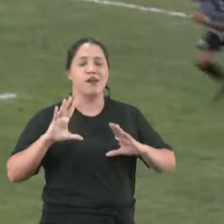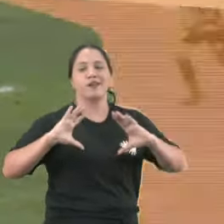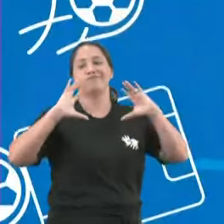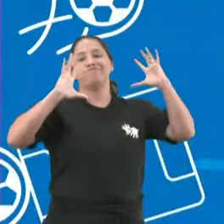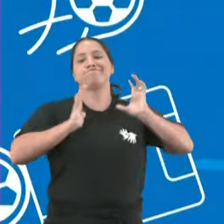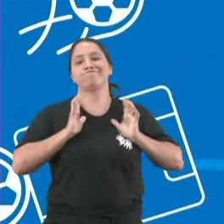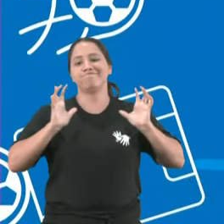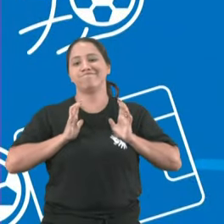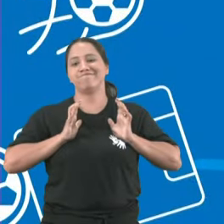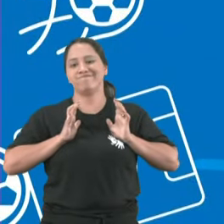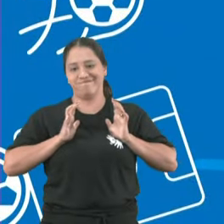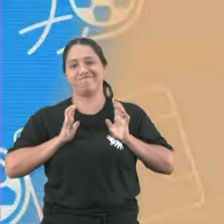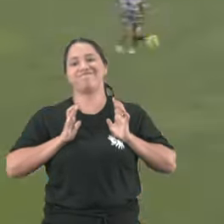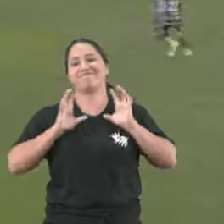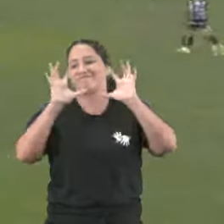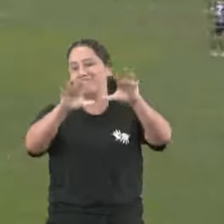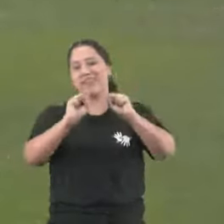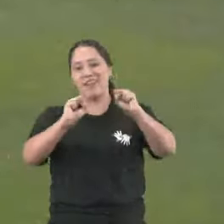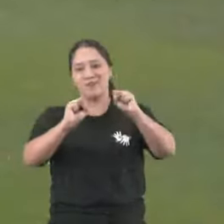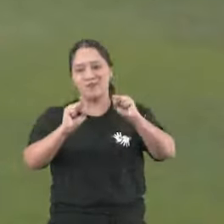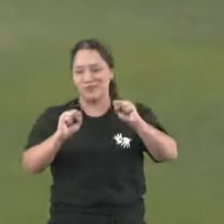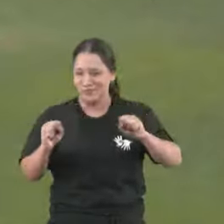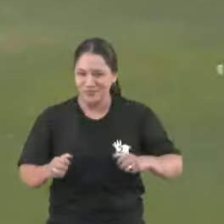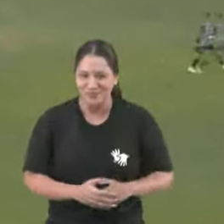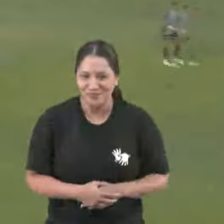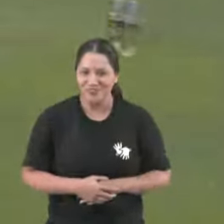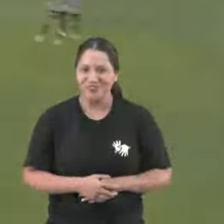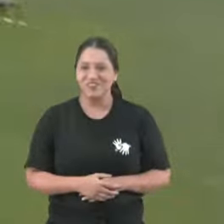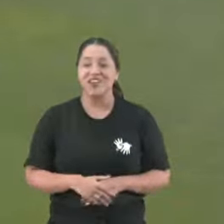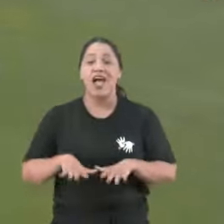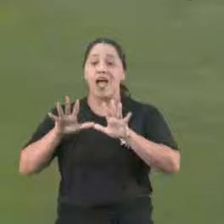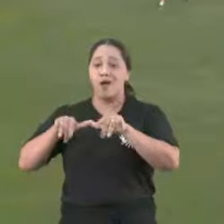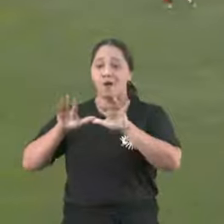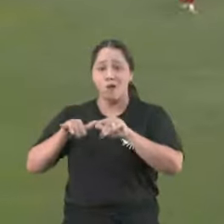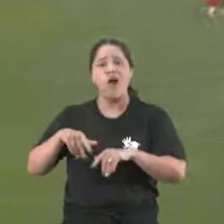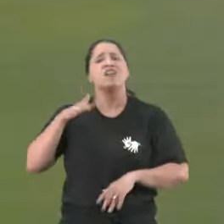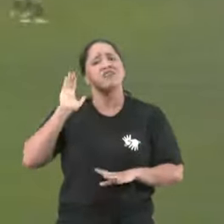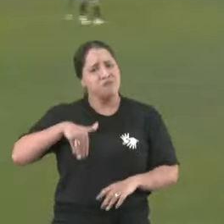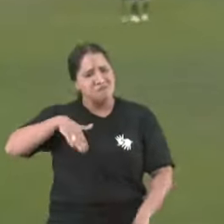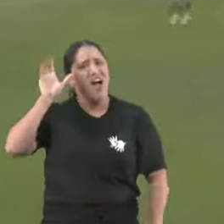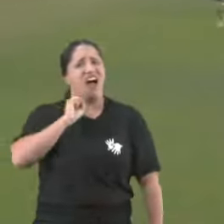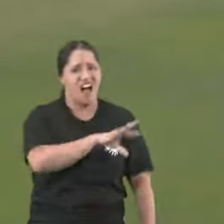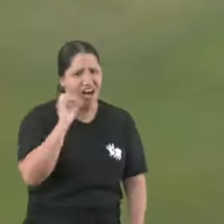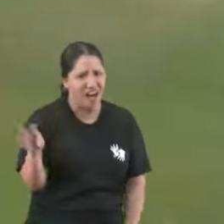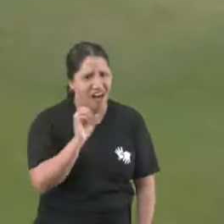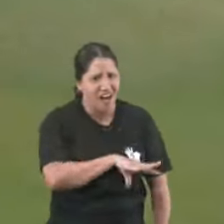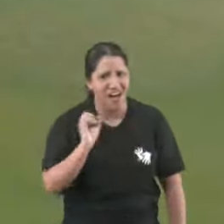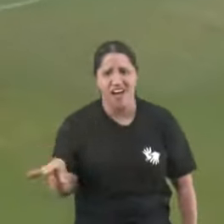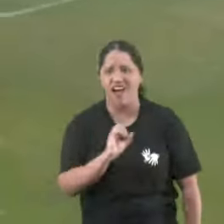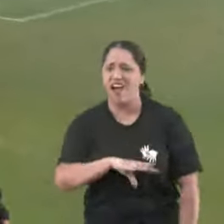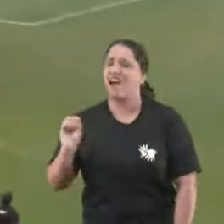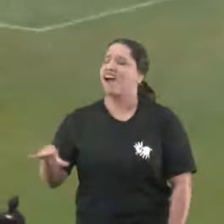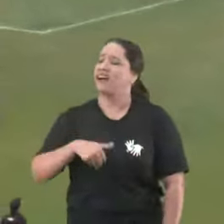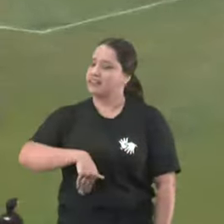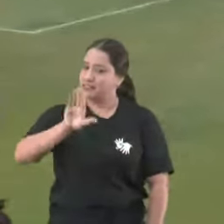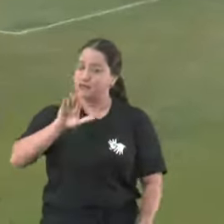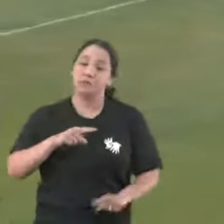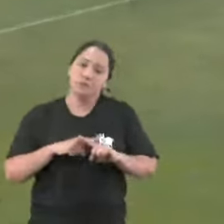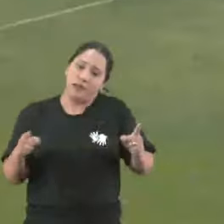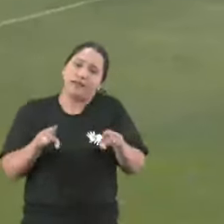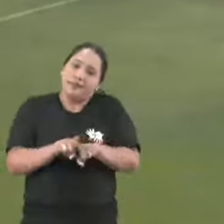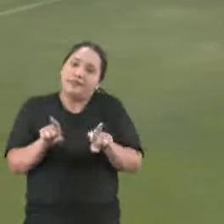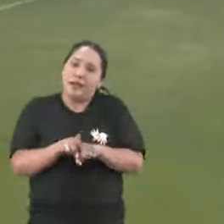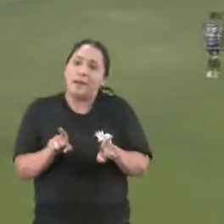só que a bola foi direto na mão do Matheus Albino. O Asa toma mais iniciativa nesse começo de jogo, Alberto, mas